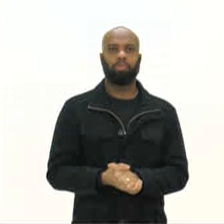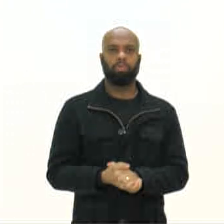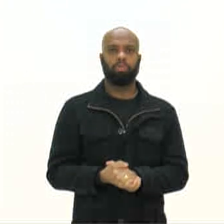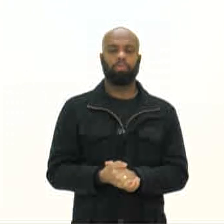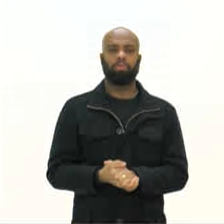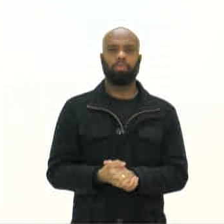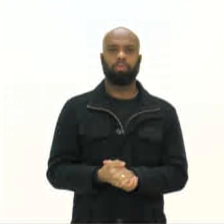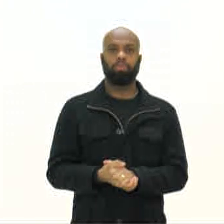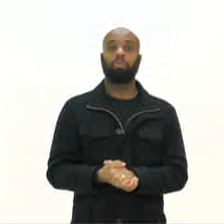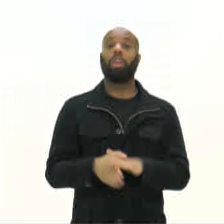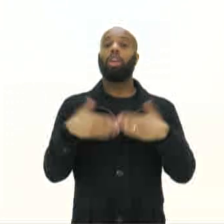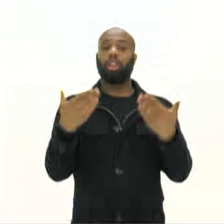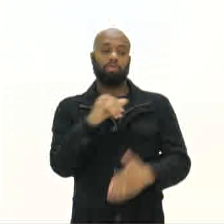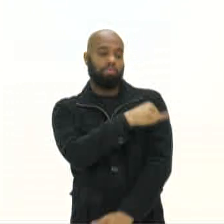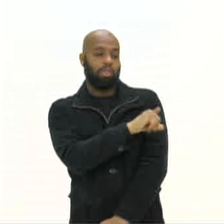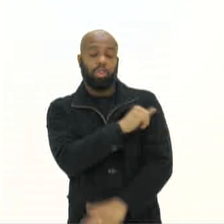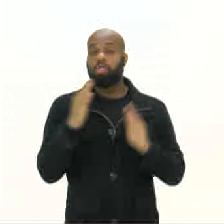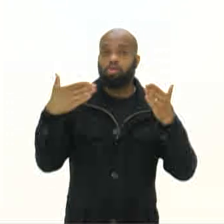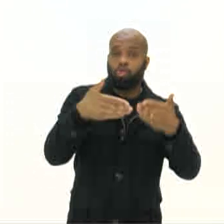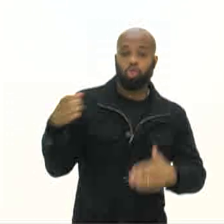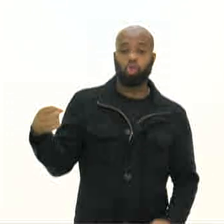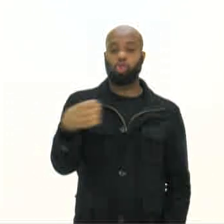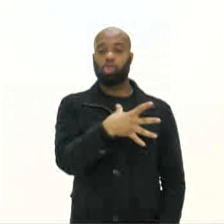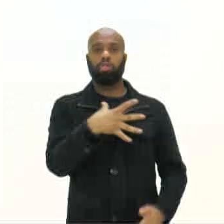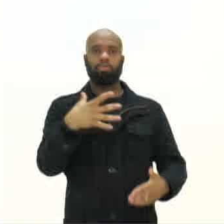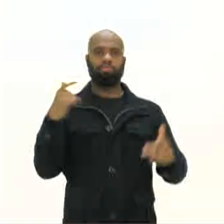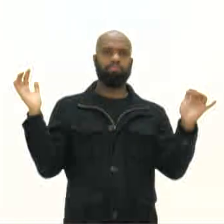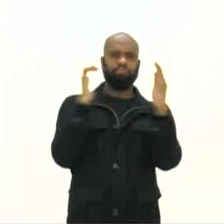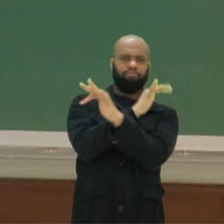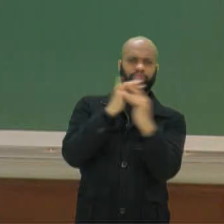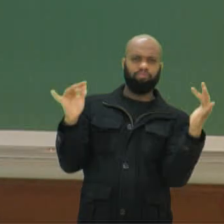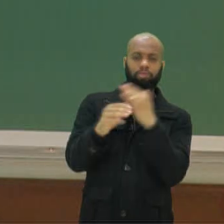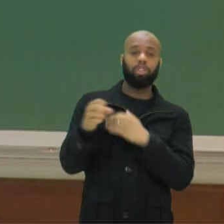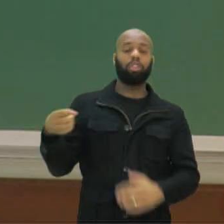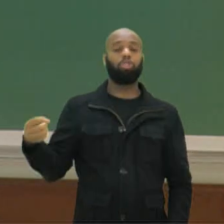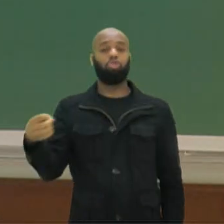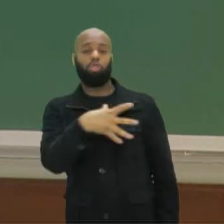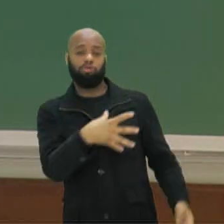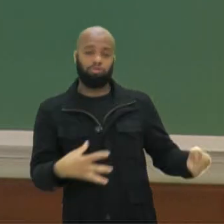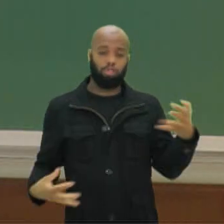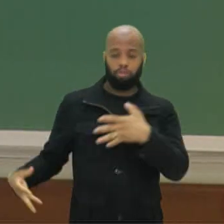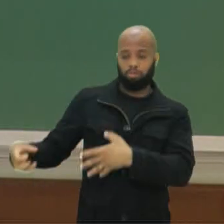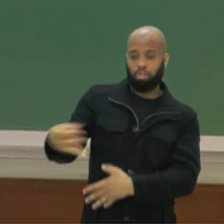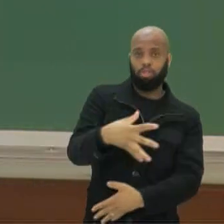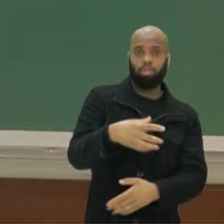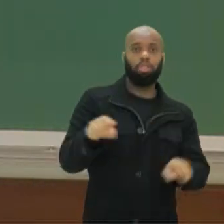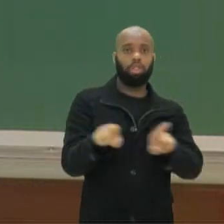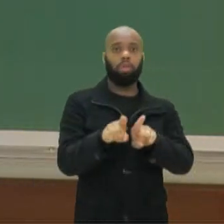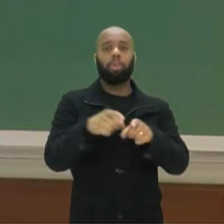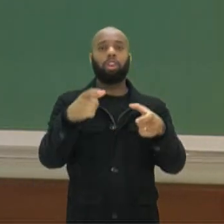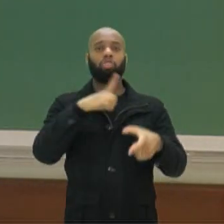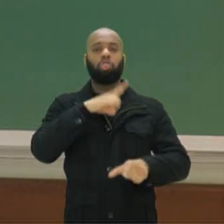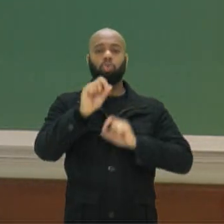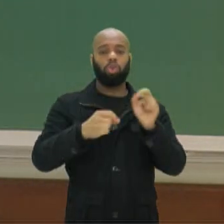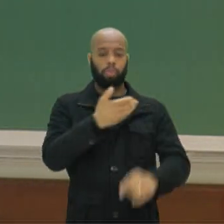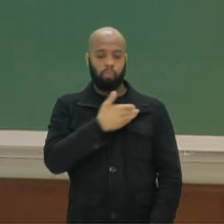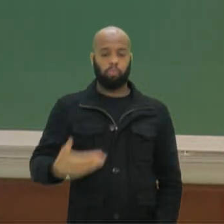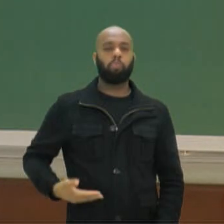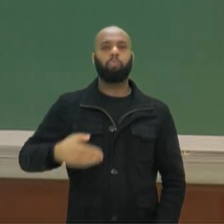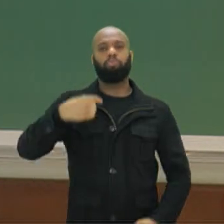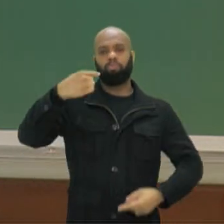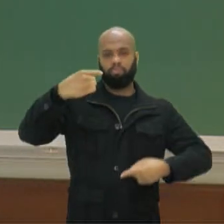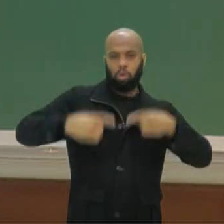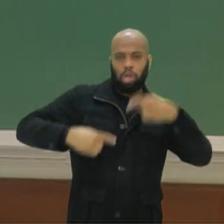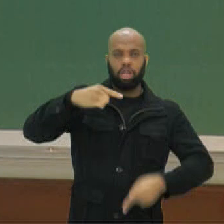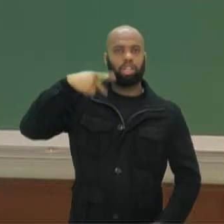policy. Uma nova urbanização e modernização através de políticas do governo,